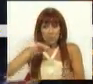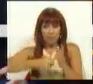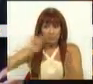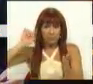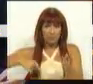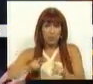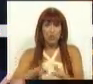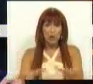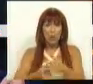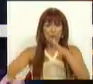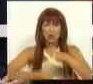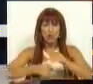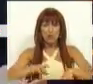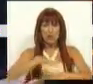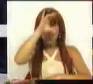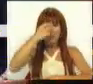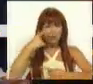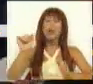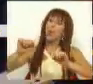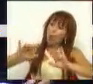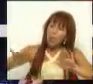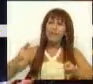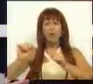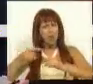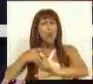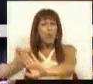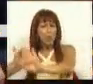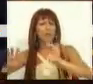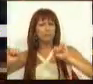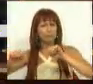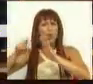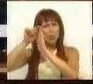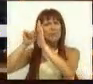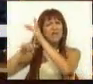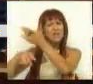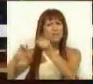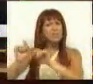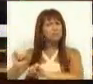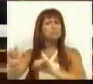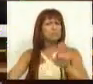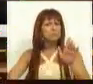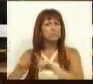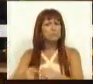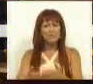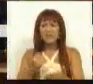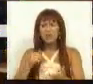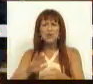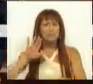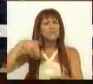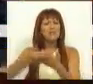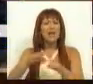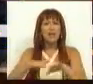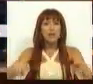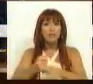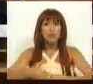Conselho Superior do Ministério Público, concordando, e eu concordaria com o princípio da extração de efeitos ao nível profissional